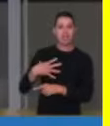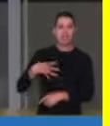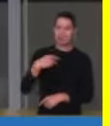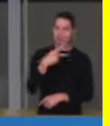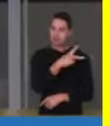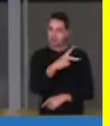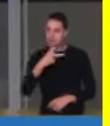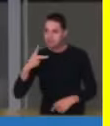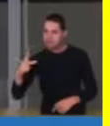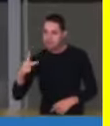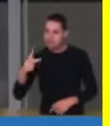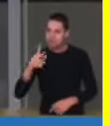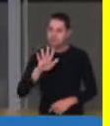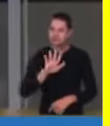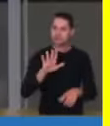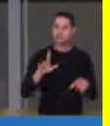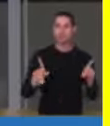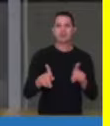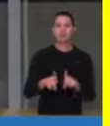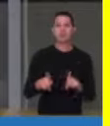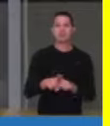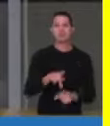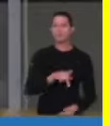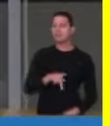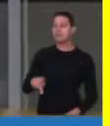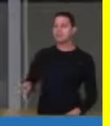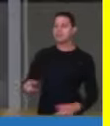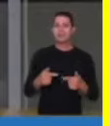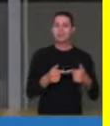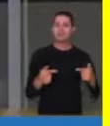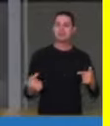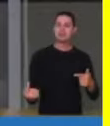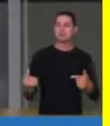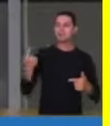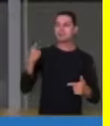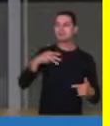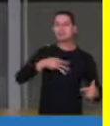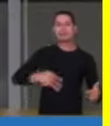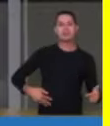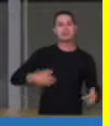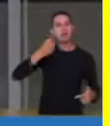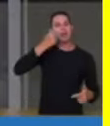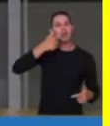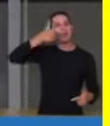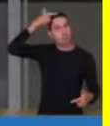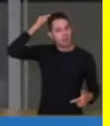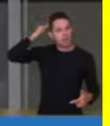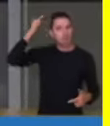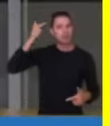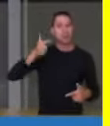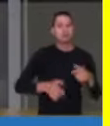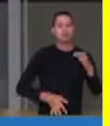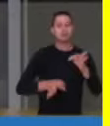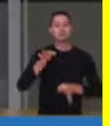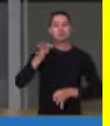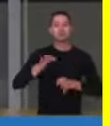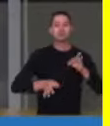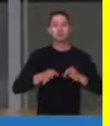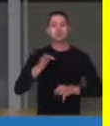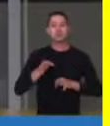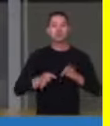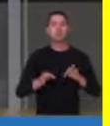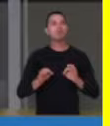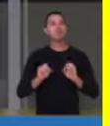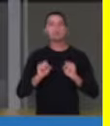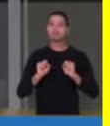crianças. Em outro momento, presidente, na semana passada, o ministro Alexandre de Moraes julgou